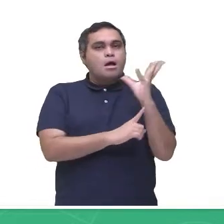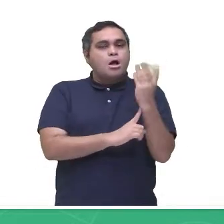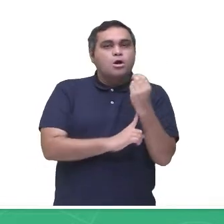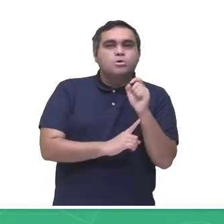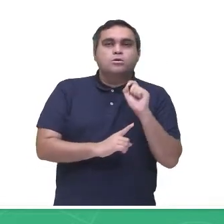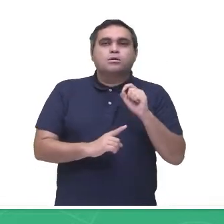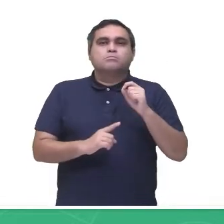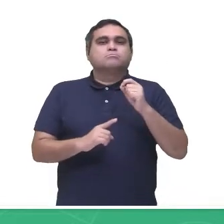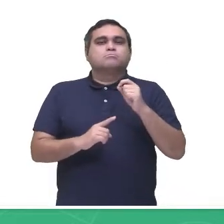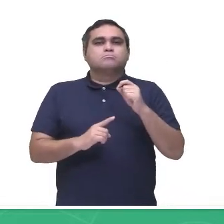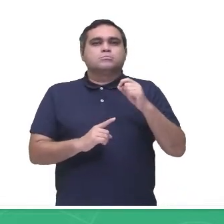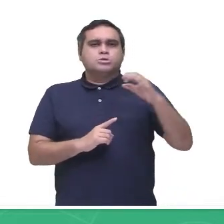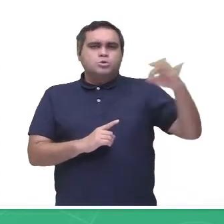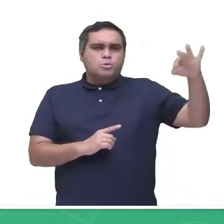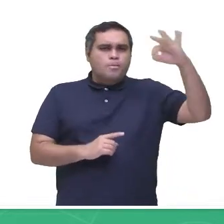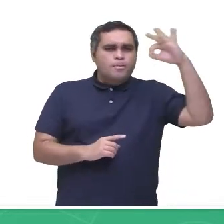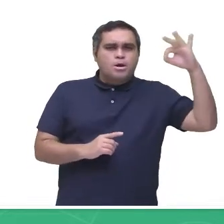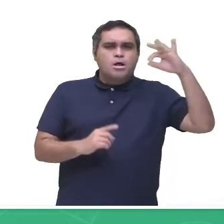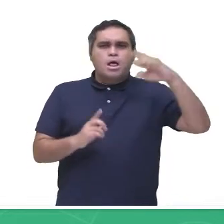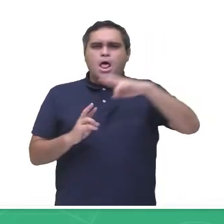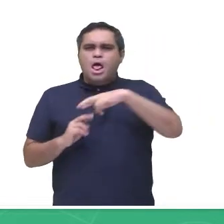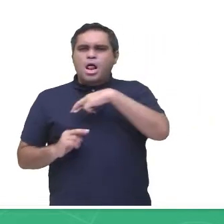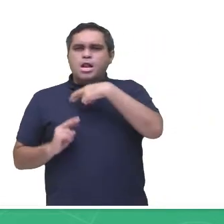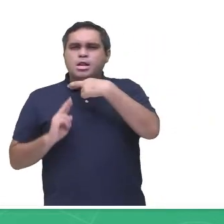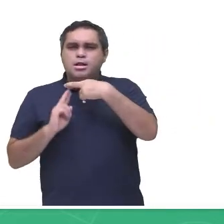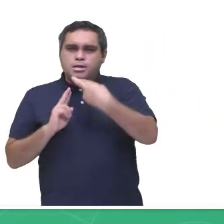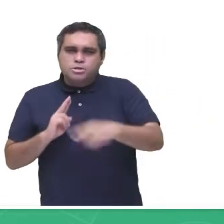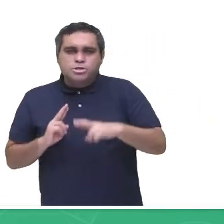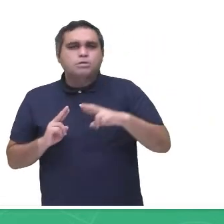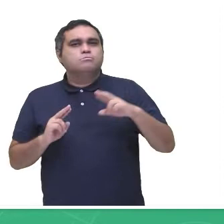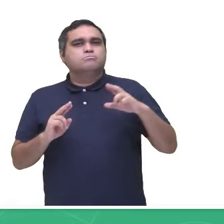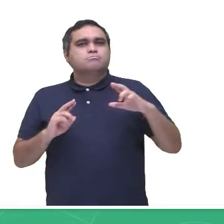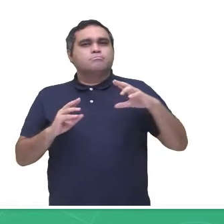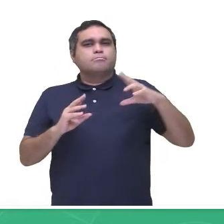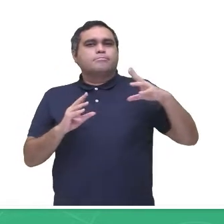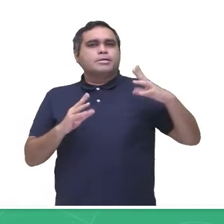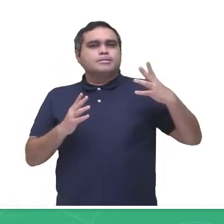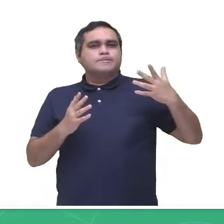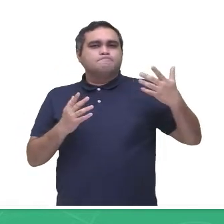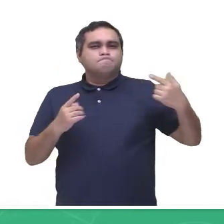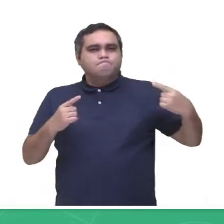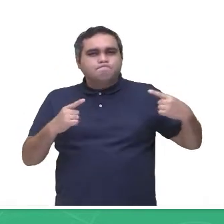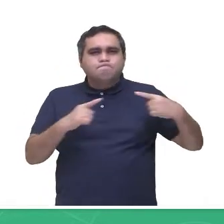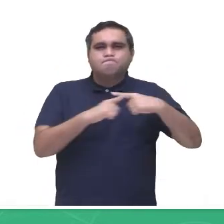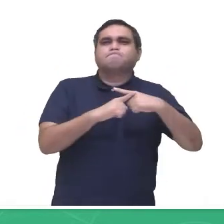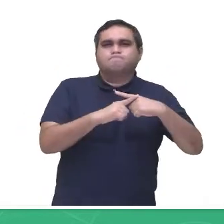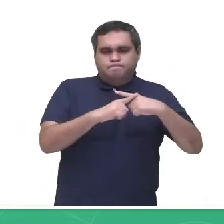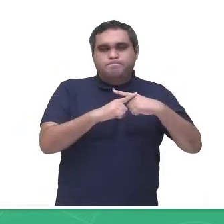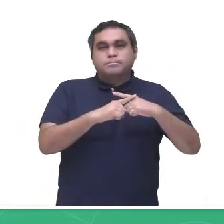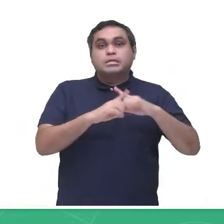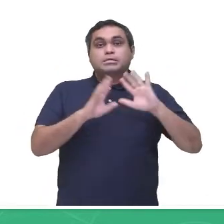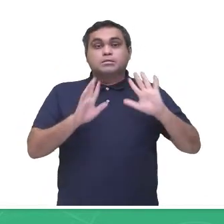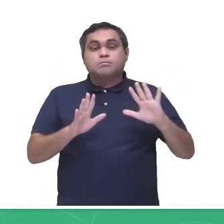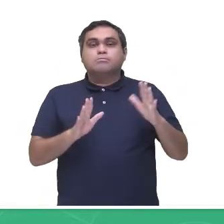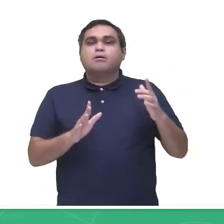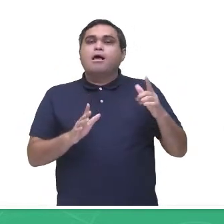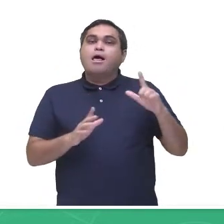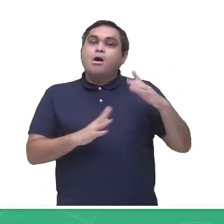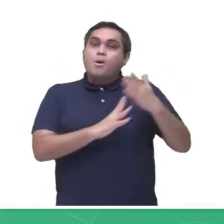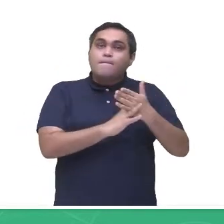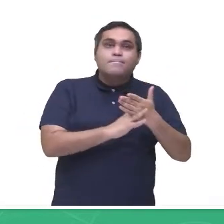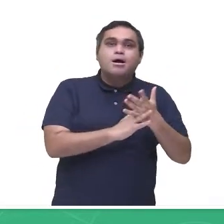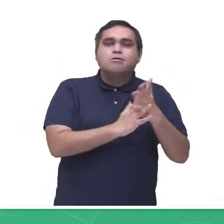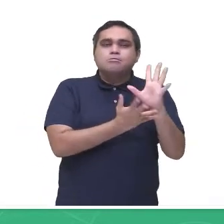estilo barroco traduz a tentativa angustiante de conciliar formas antagônicas. Quais são essas